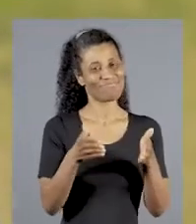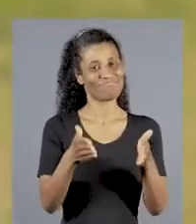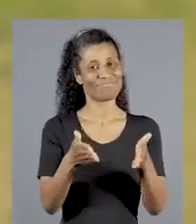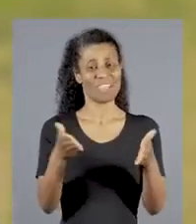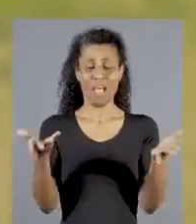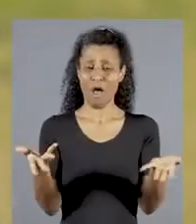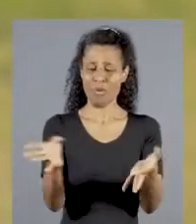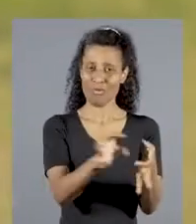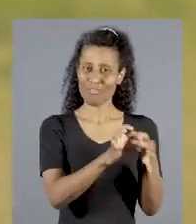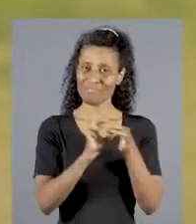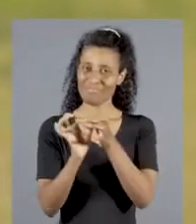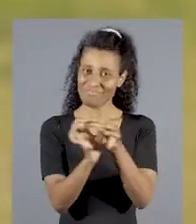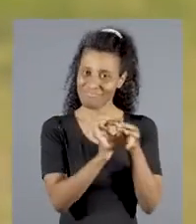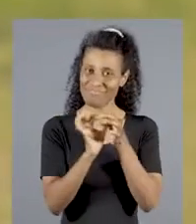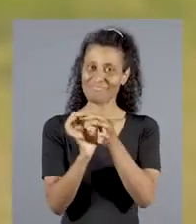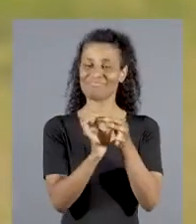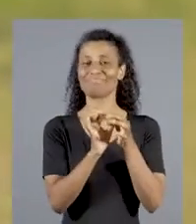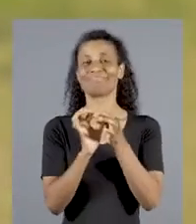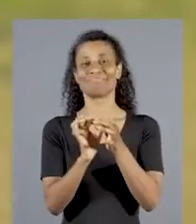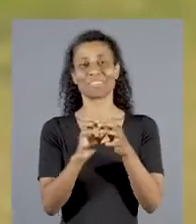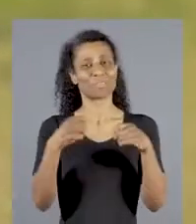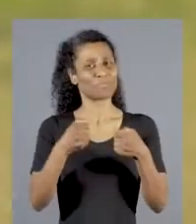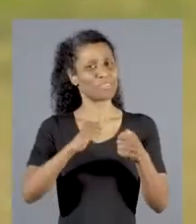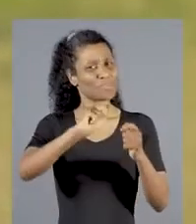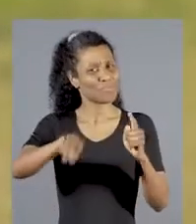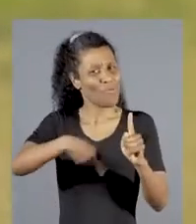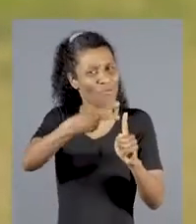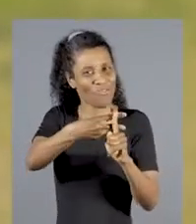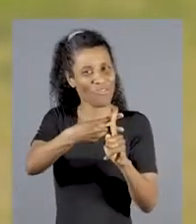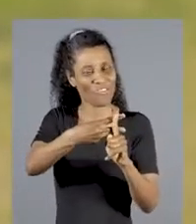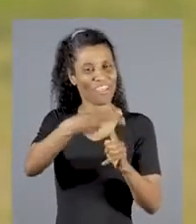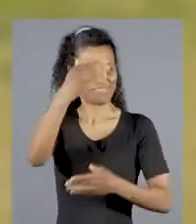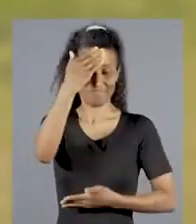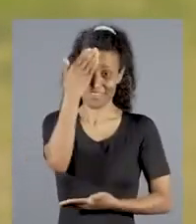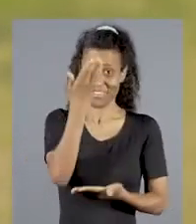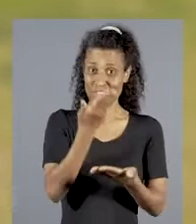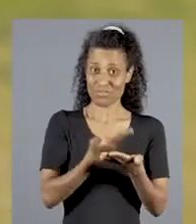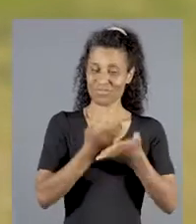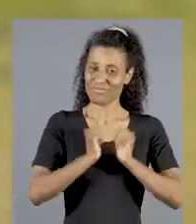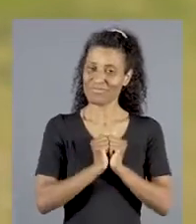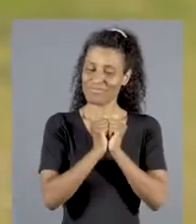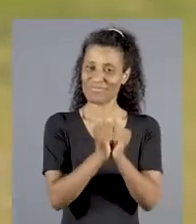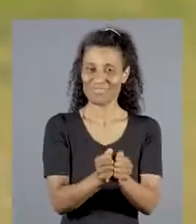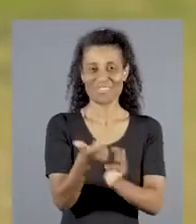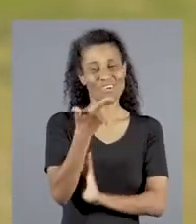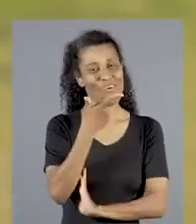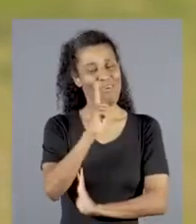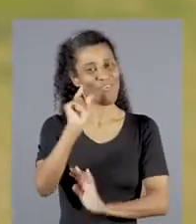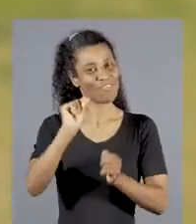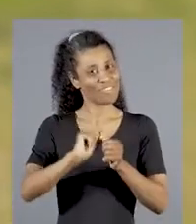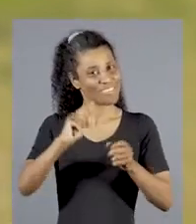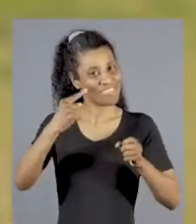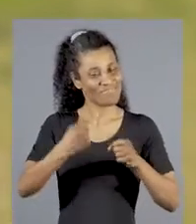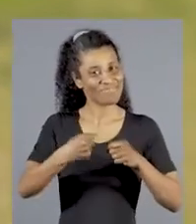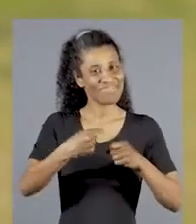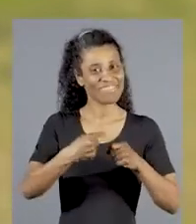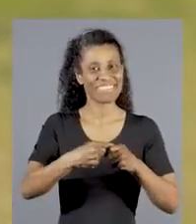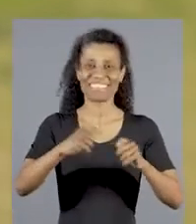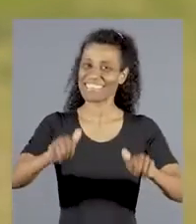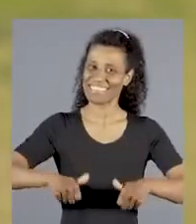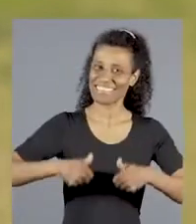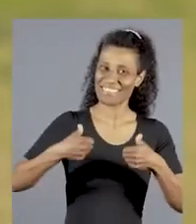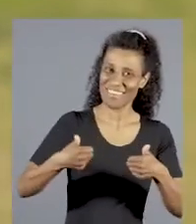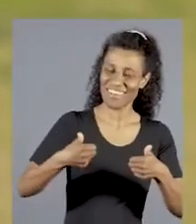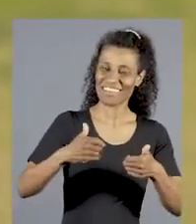Agora, mais unidos do que nunca, vamos redobrar a confiança de que juntos podemos fazer uma